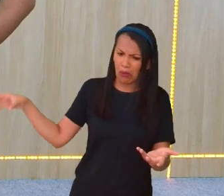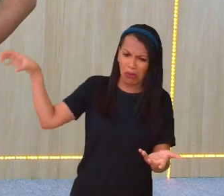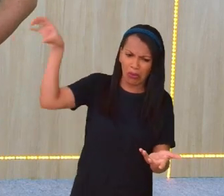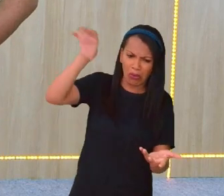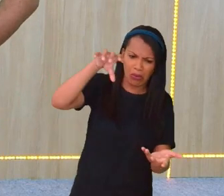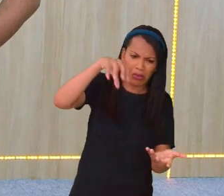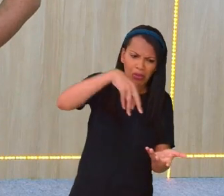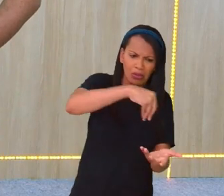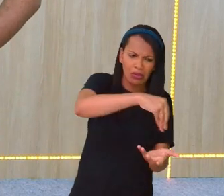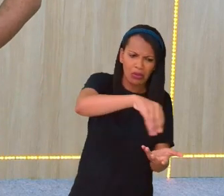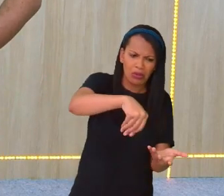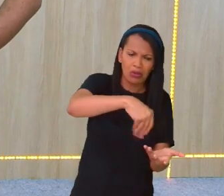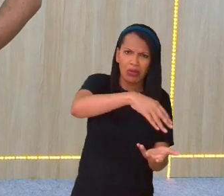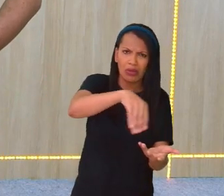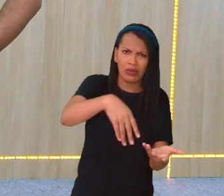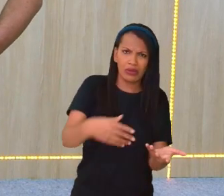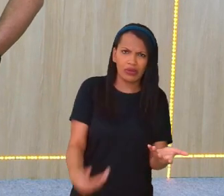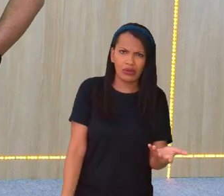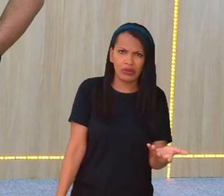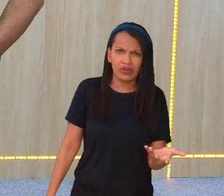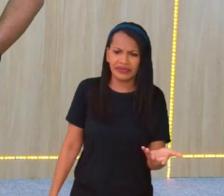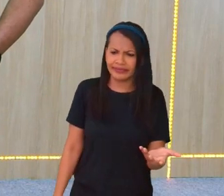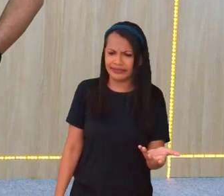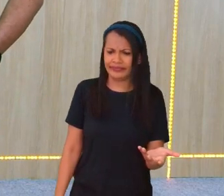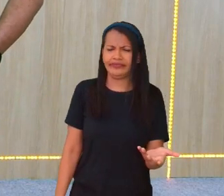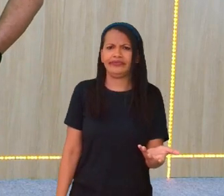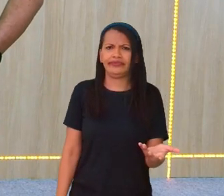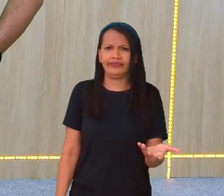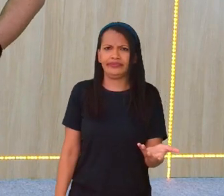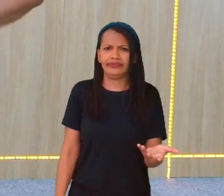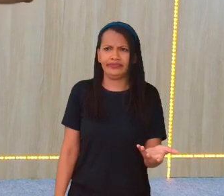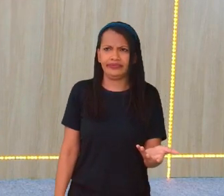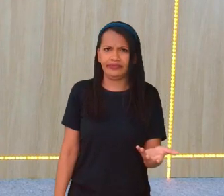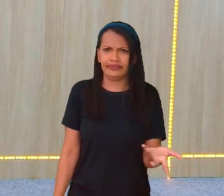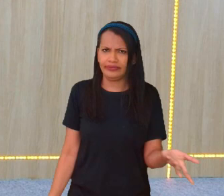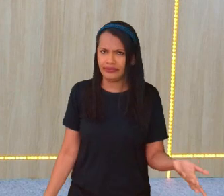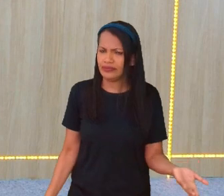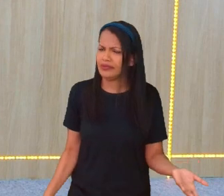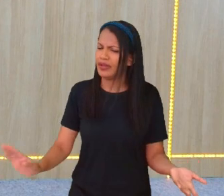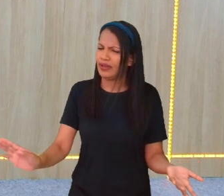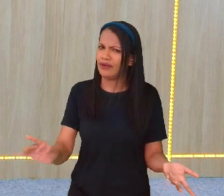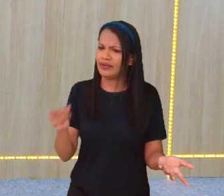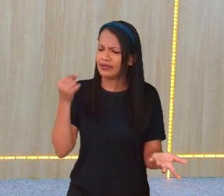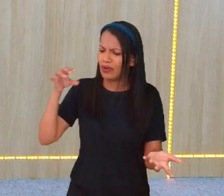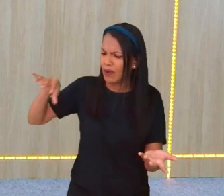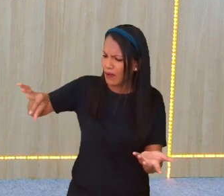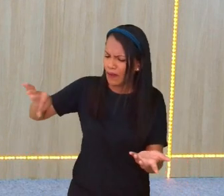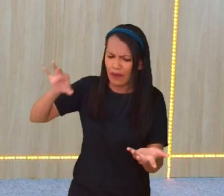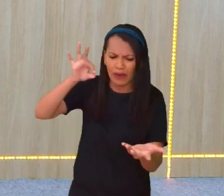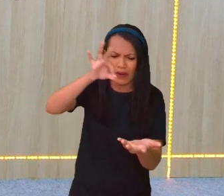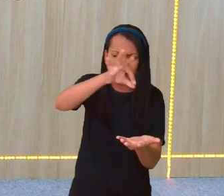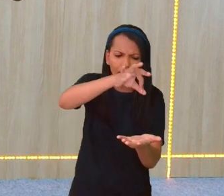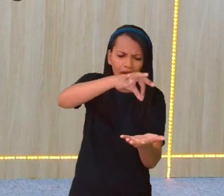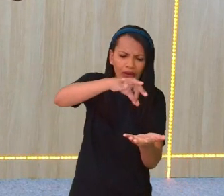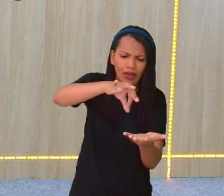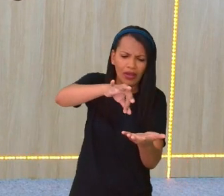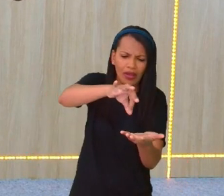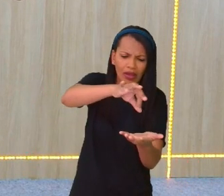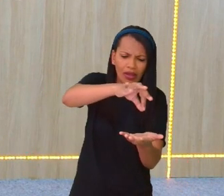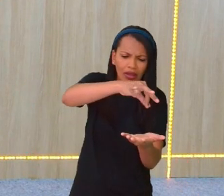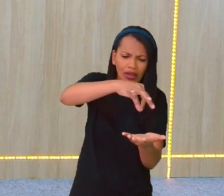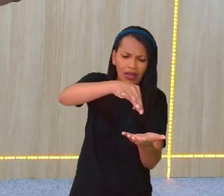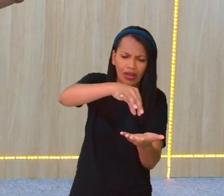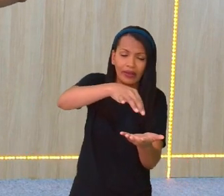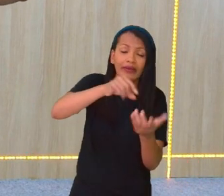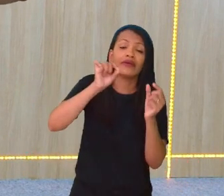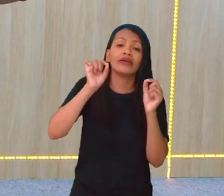levar para gastar aquele pacote de sal convivendo com a pessoa. Então a convivência é o